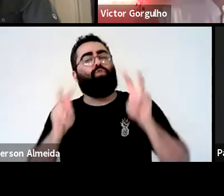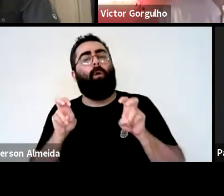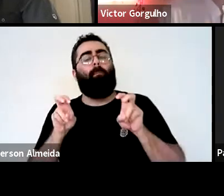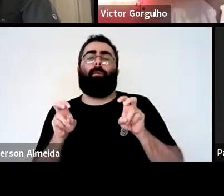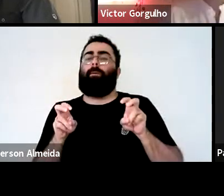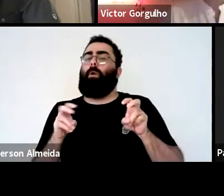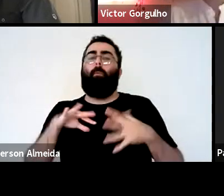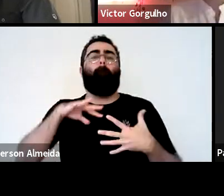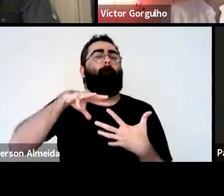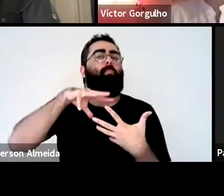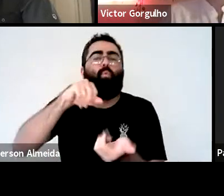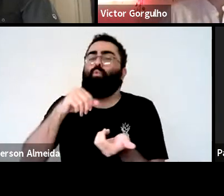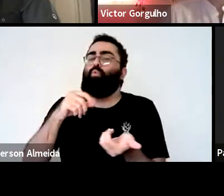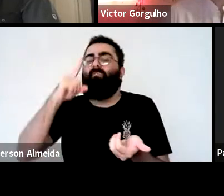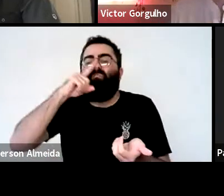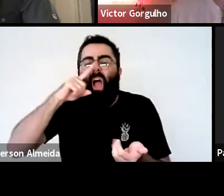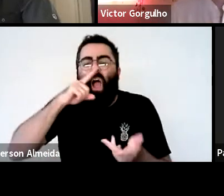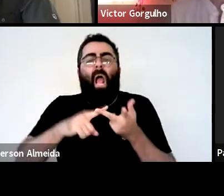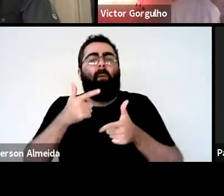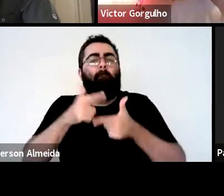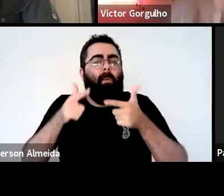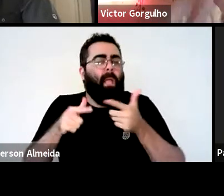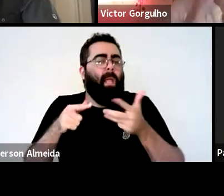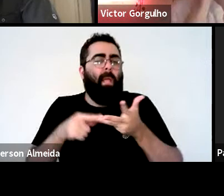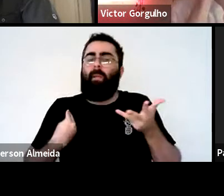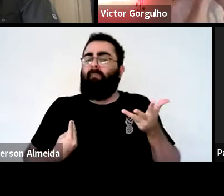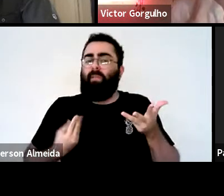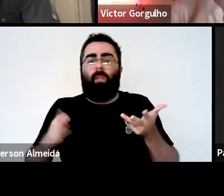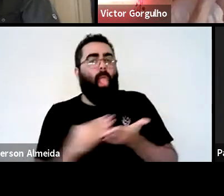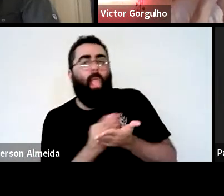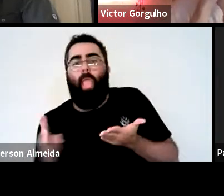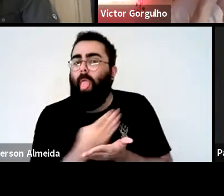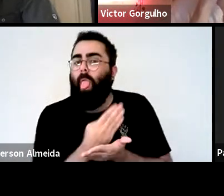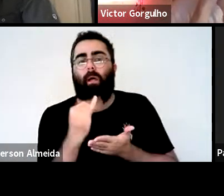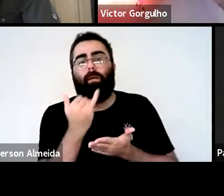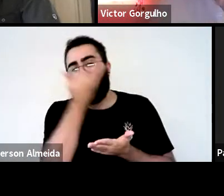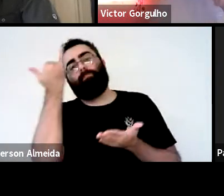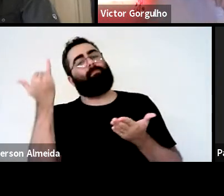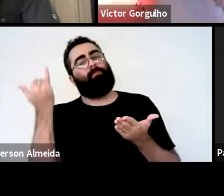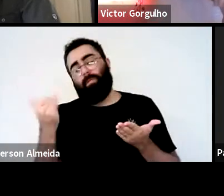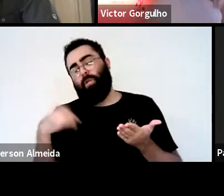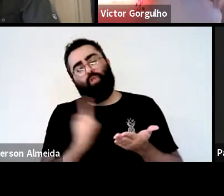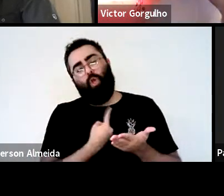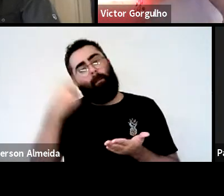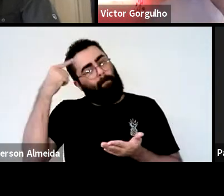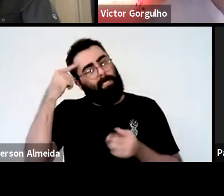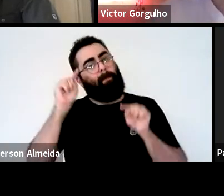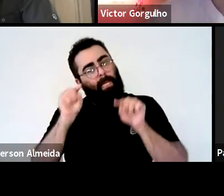a nossa maneira de delirar ou de tentar organizar um pensamento que vá nessa direção.